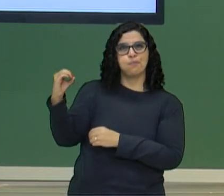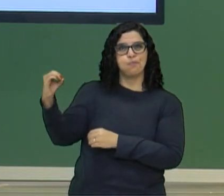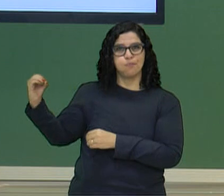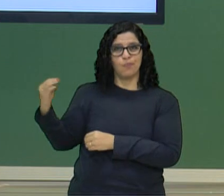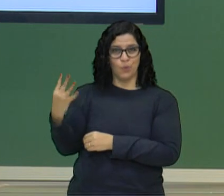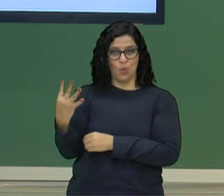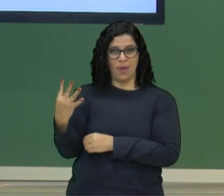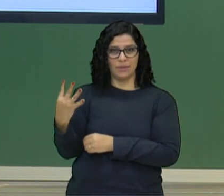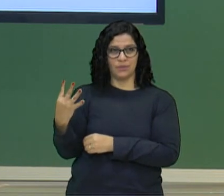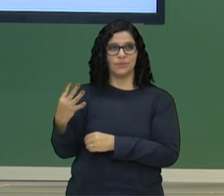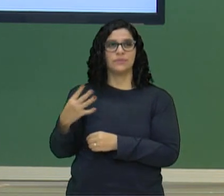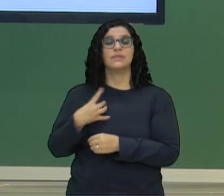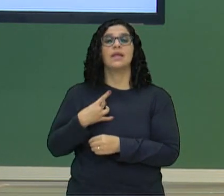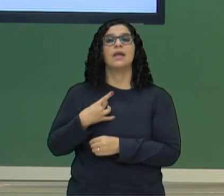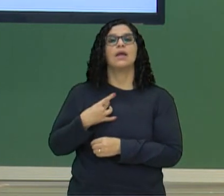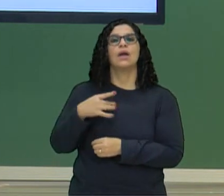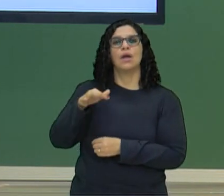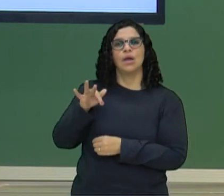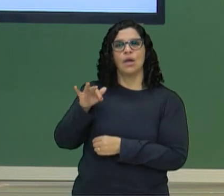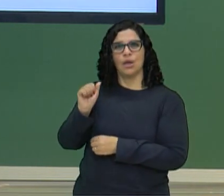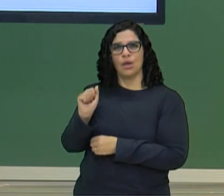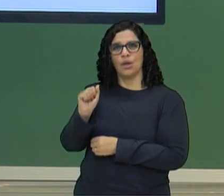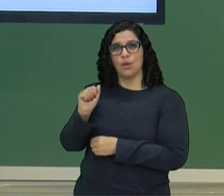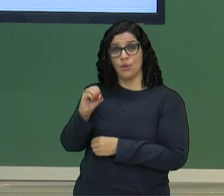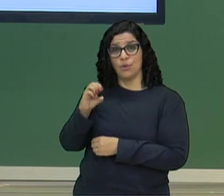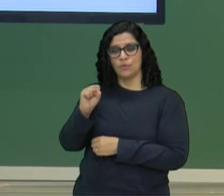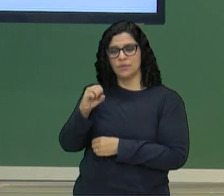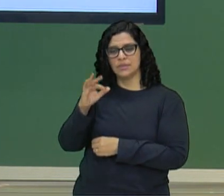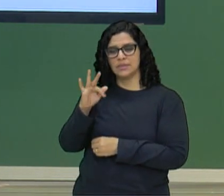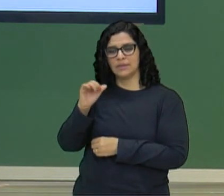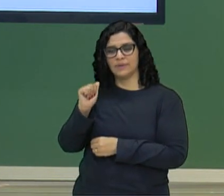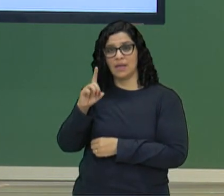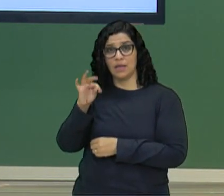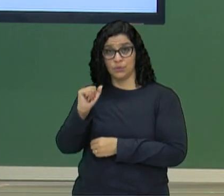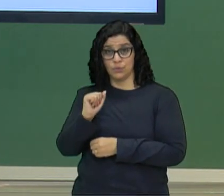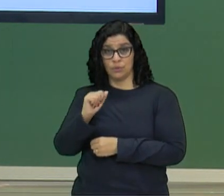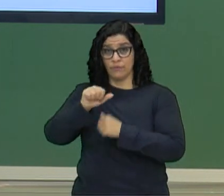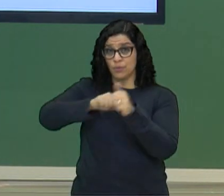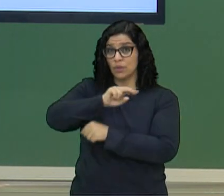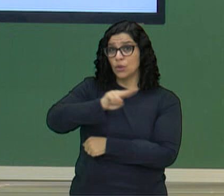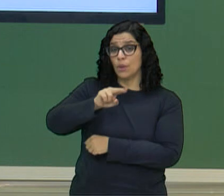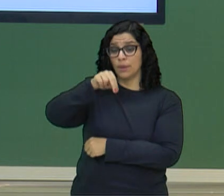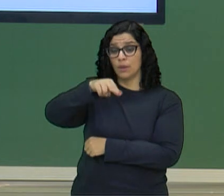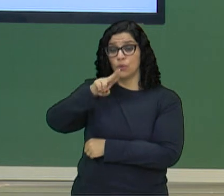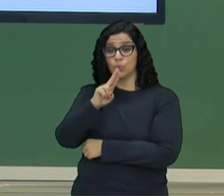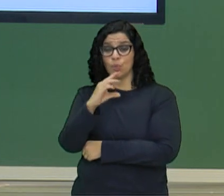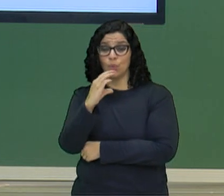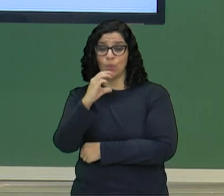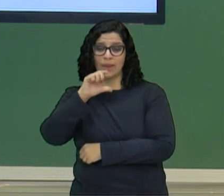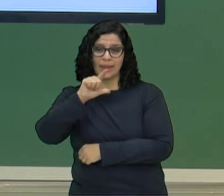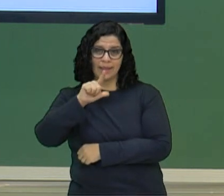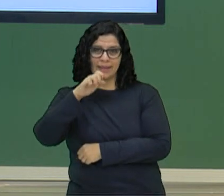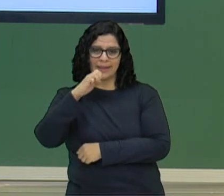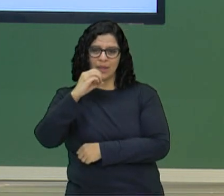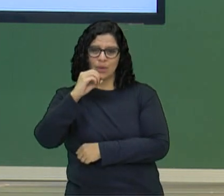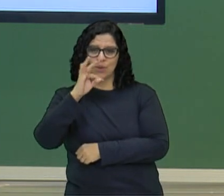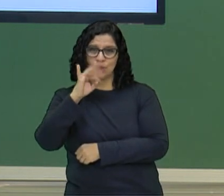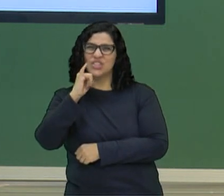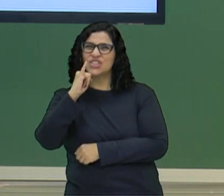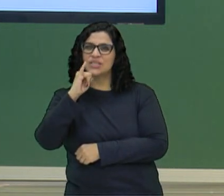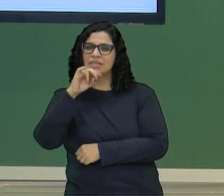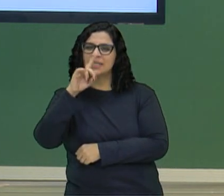fosfato, PO4, ele passa a ser chamado de nucleotídeo. Aquele nucleotídeo lá do DNA que a Franciele já te falou,